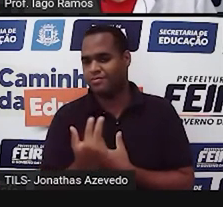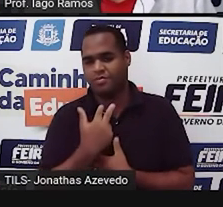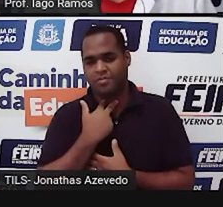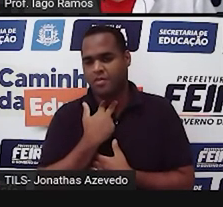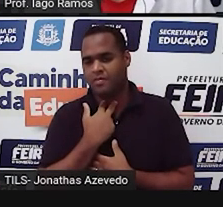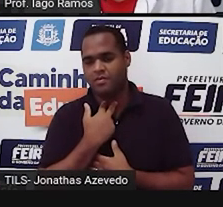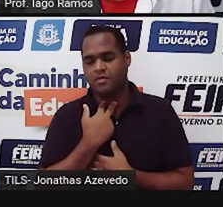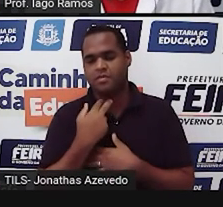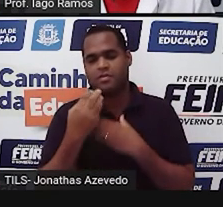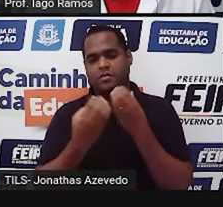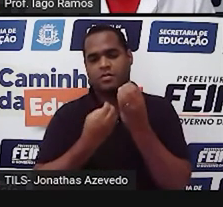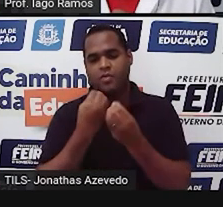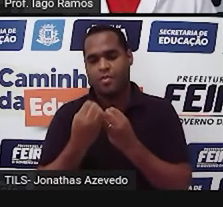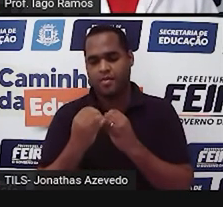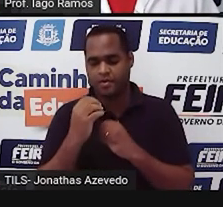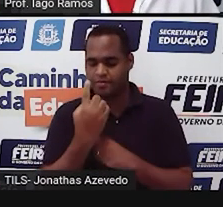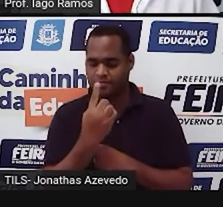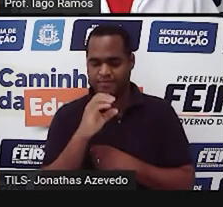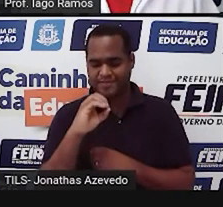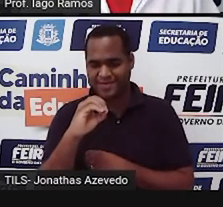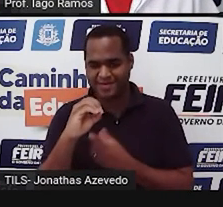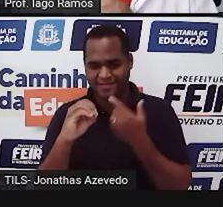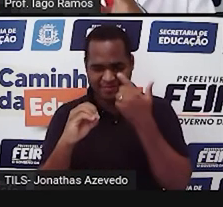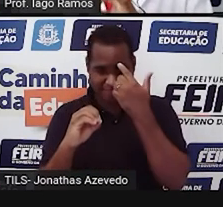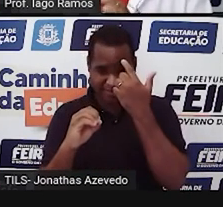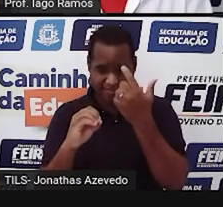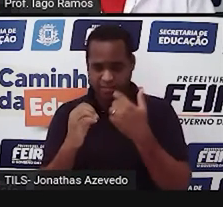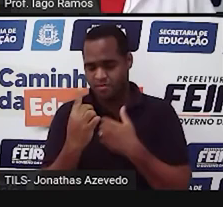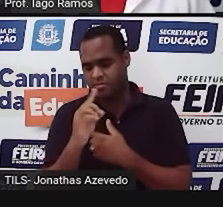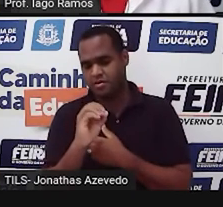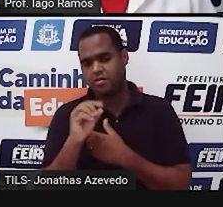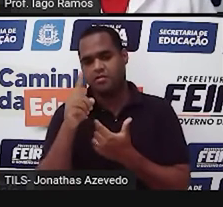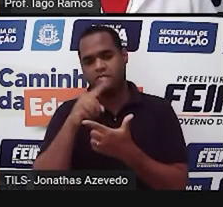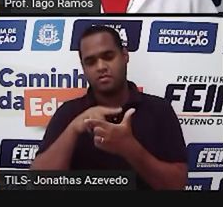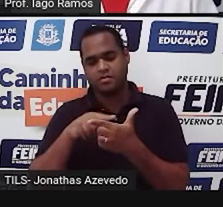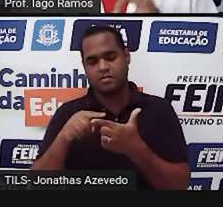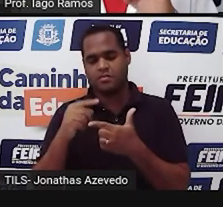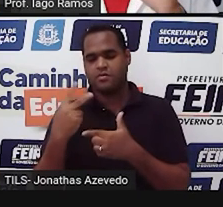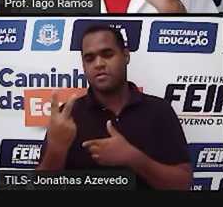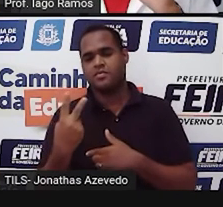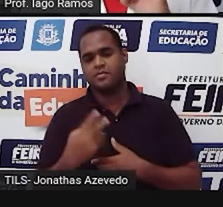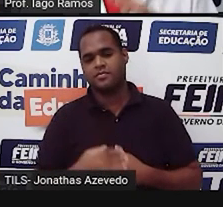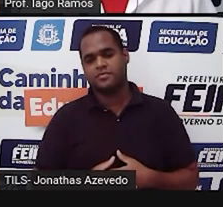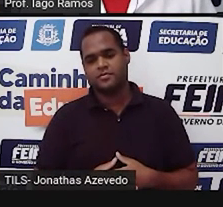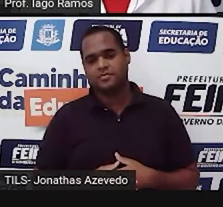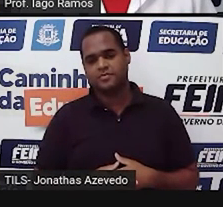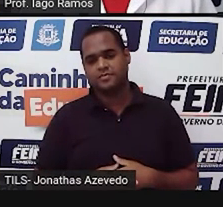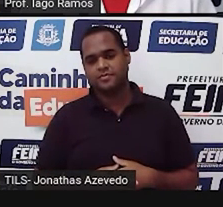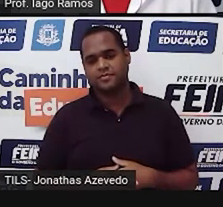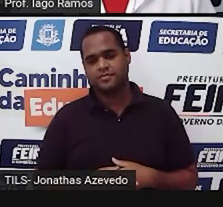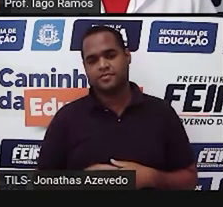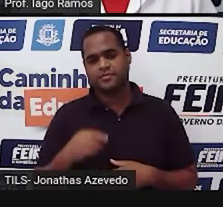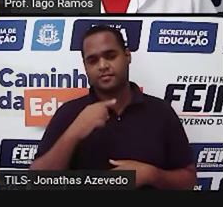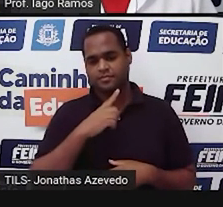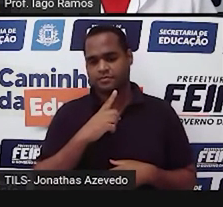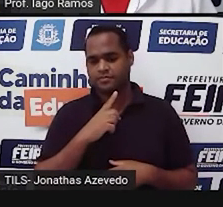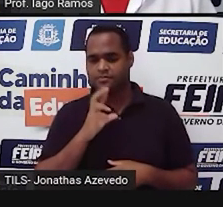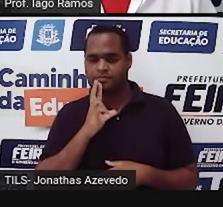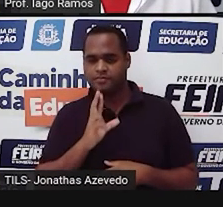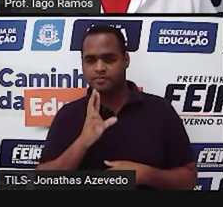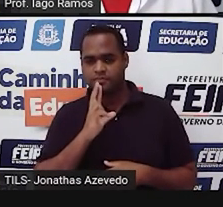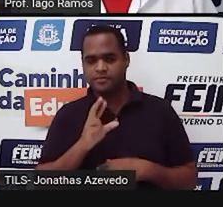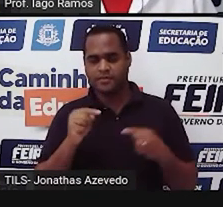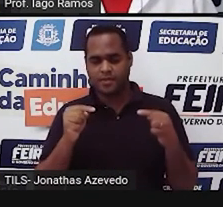que é que a gente faz a gente acrescenta 10 do lado direito do um viram 10 mas quando acrescentou esse 0 no